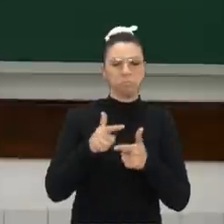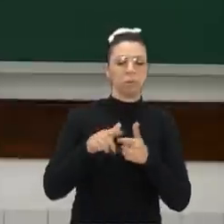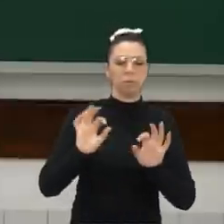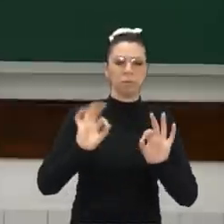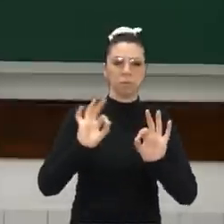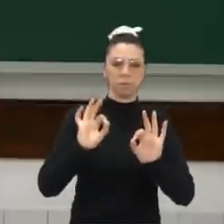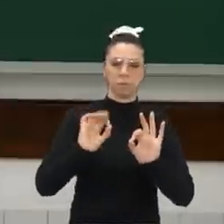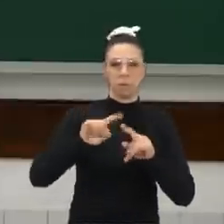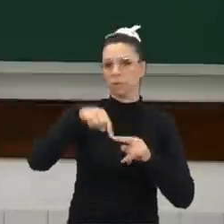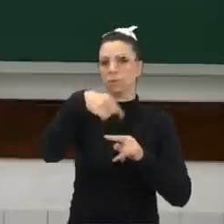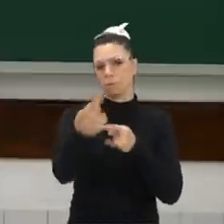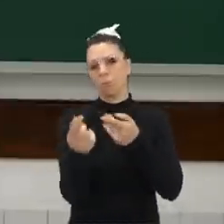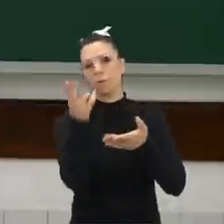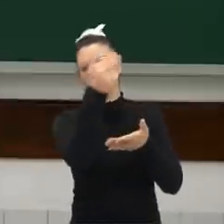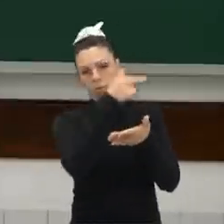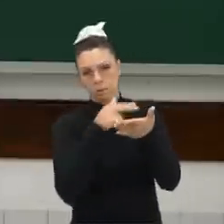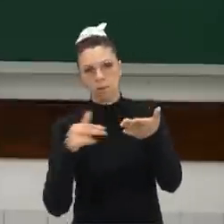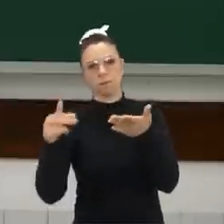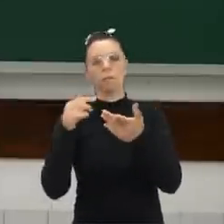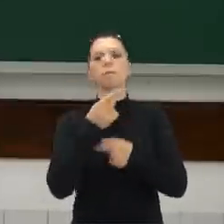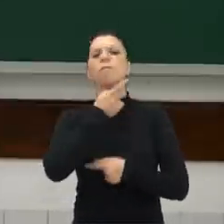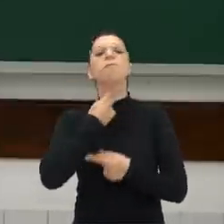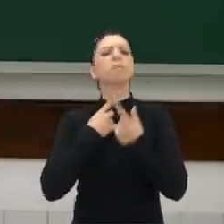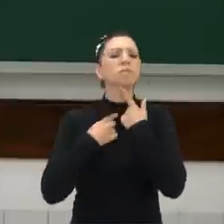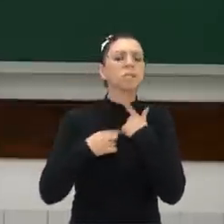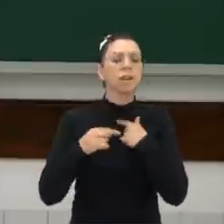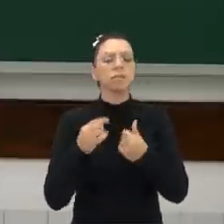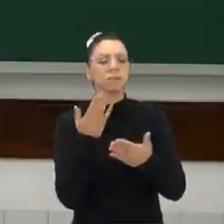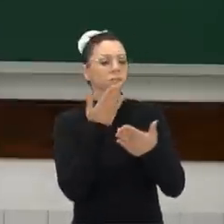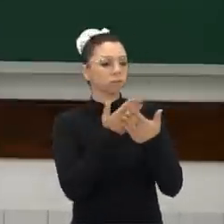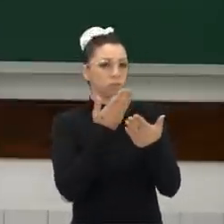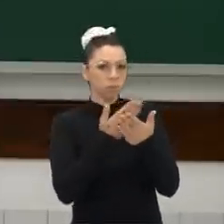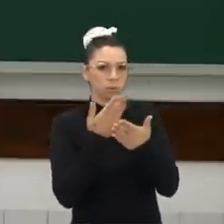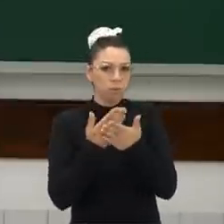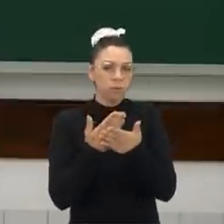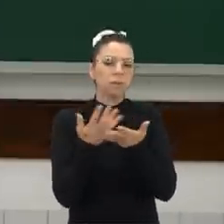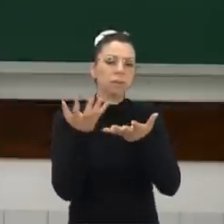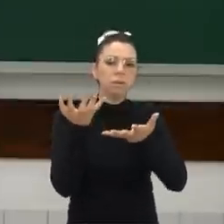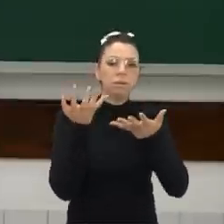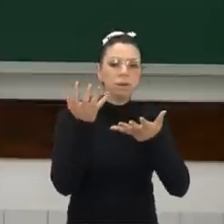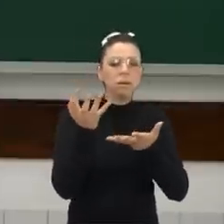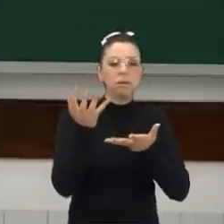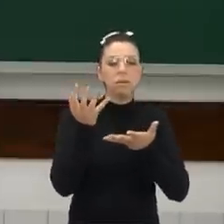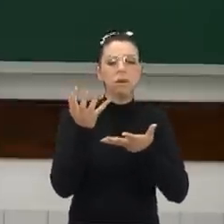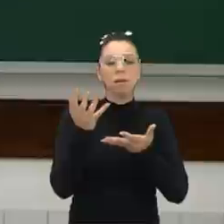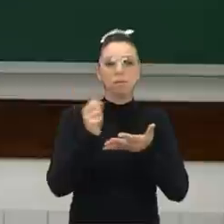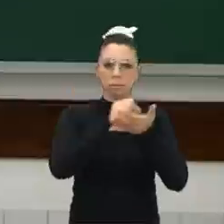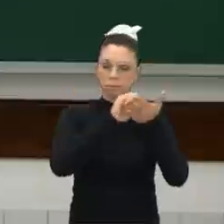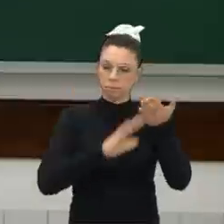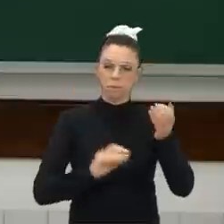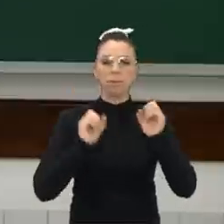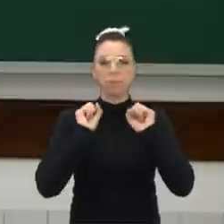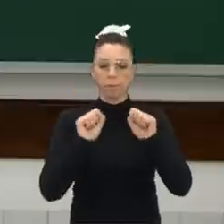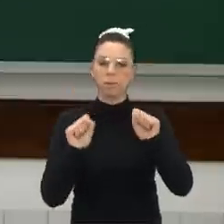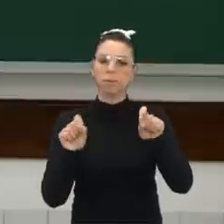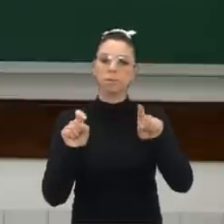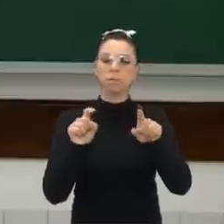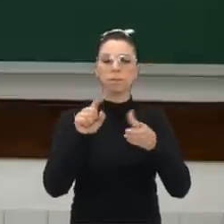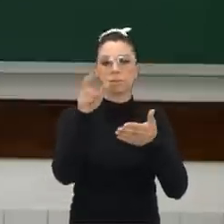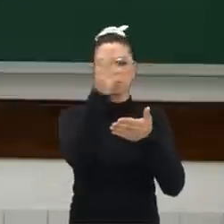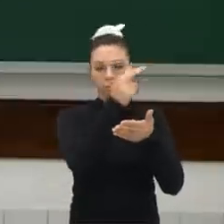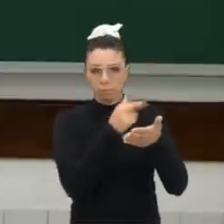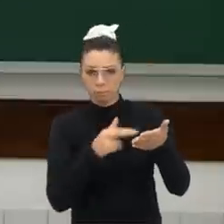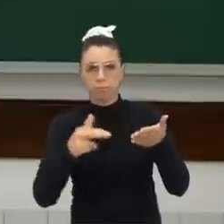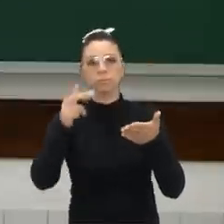Quiser desenhar depois, a hora que dá aquela vontadezinha de estudar e quiser fazer essa atividade, pode desenhar ela.